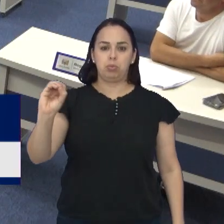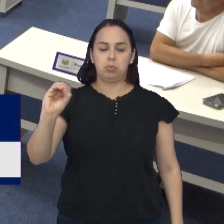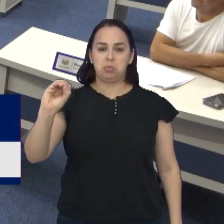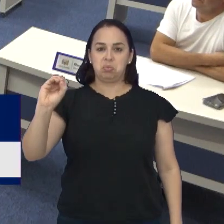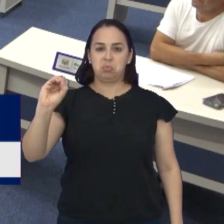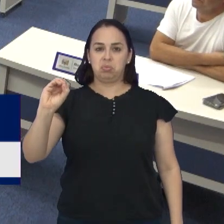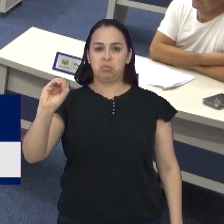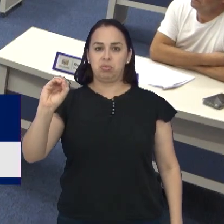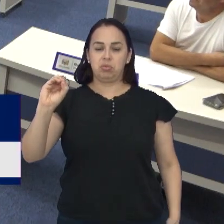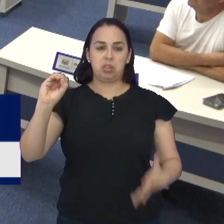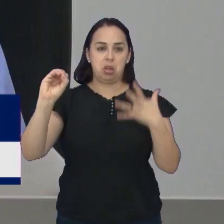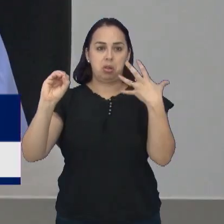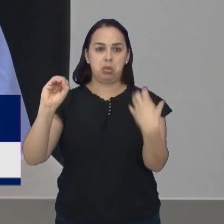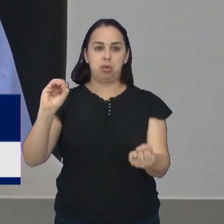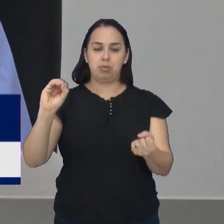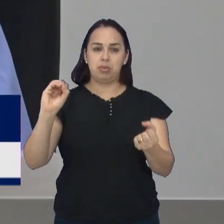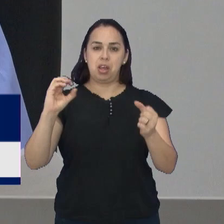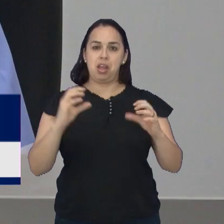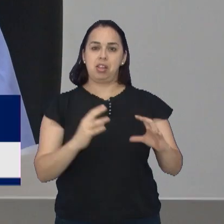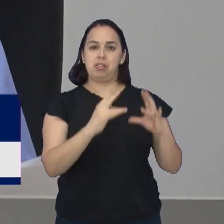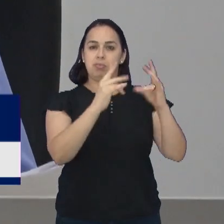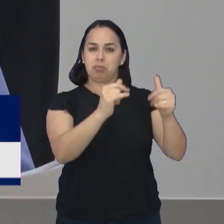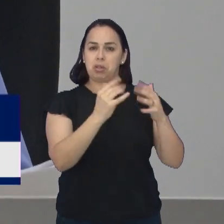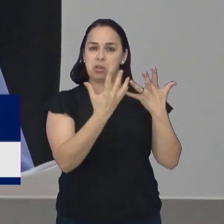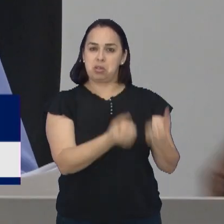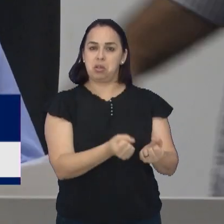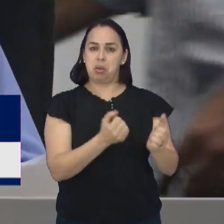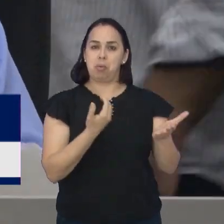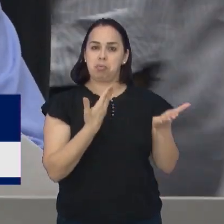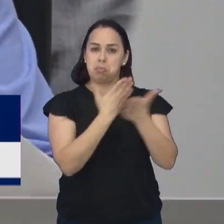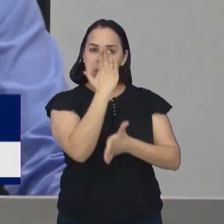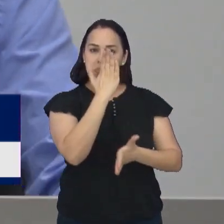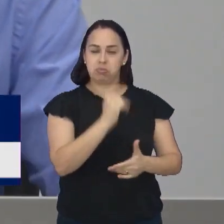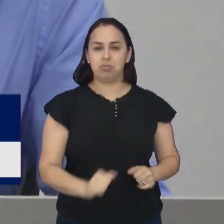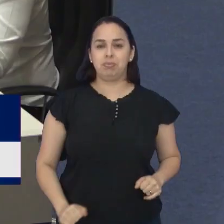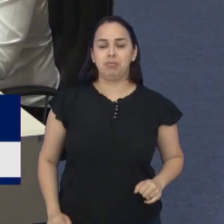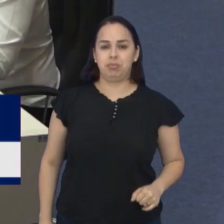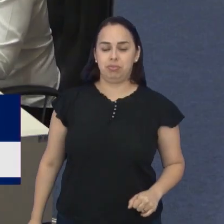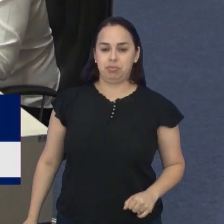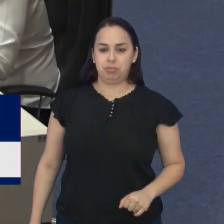senhor presidente. O projeto está aprovado por unanimidade.